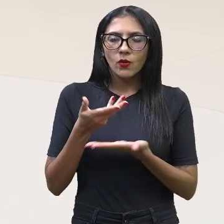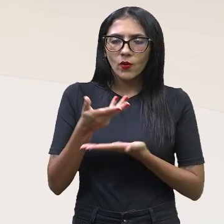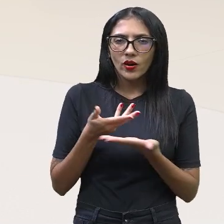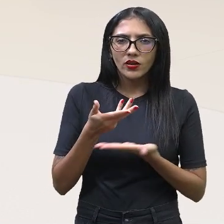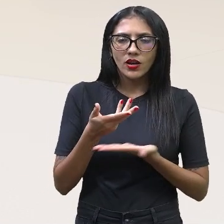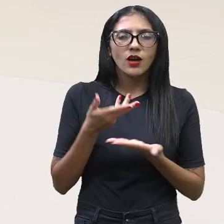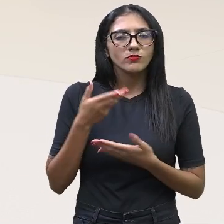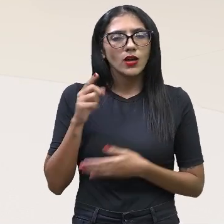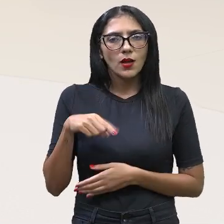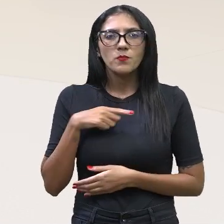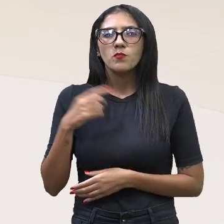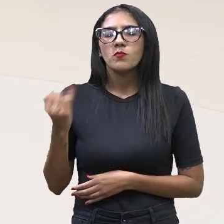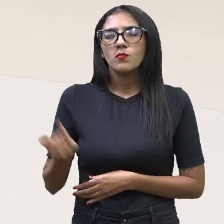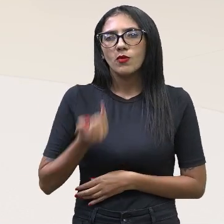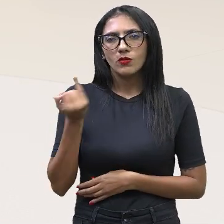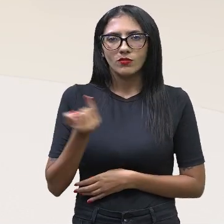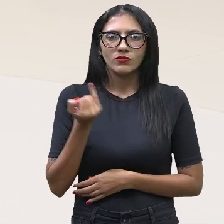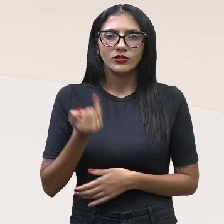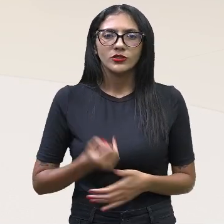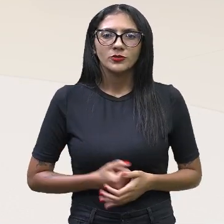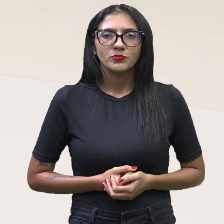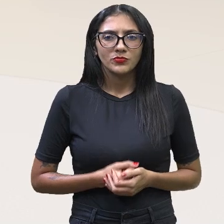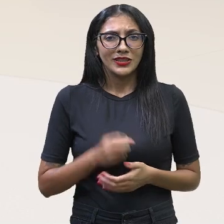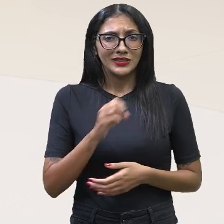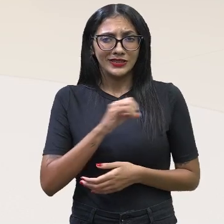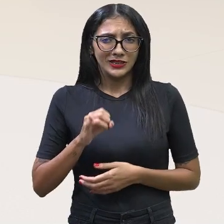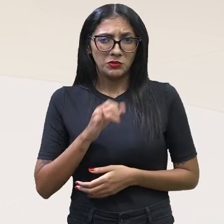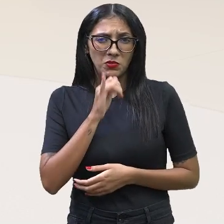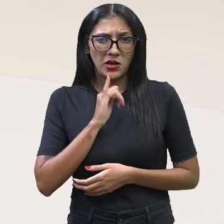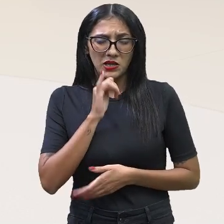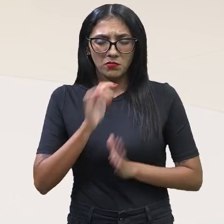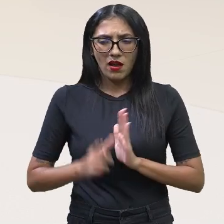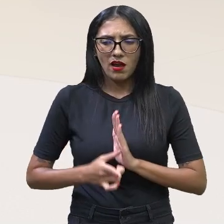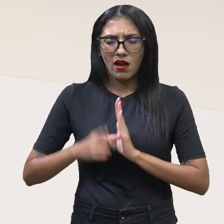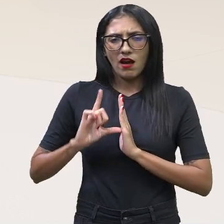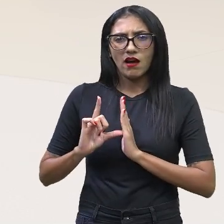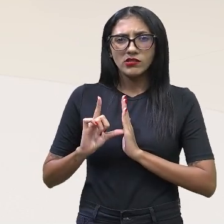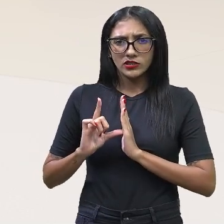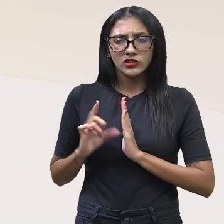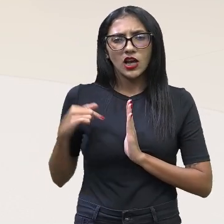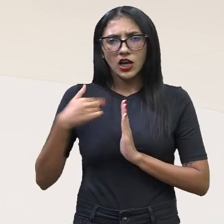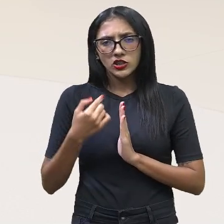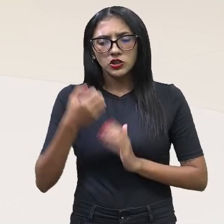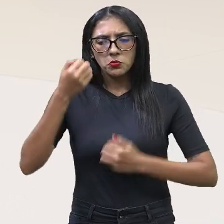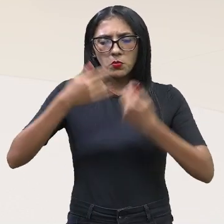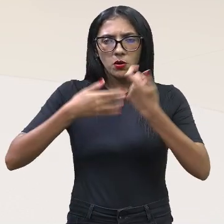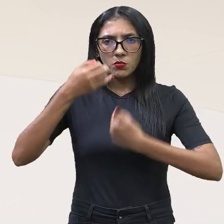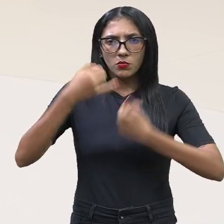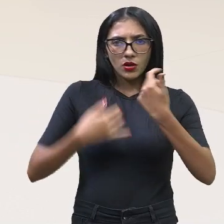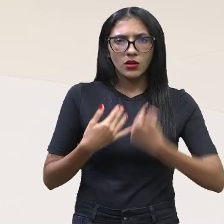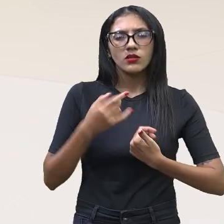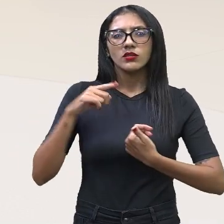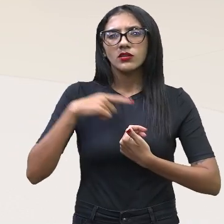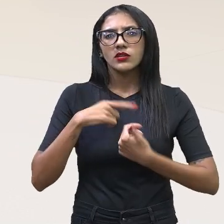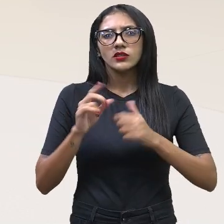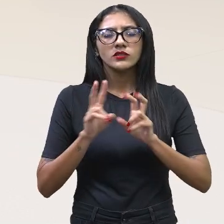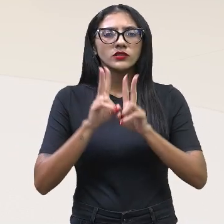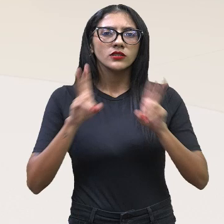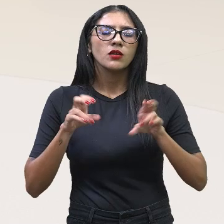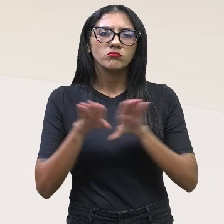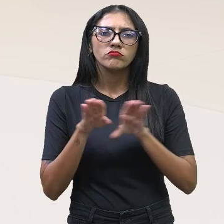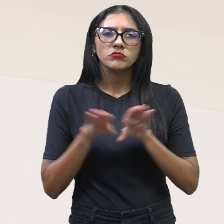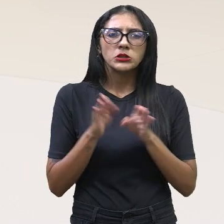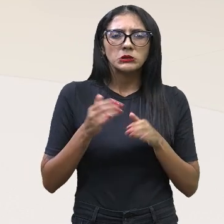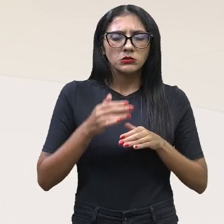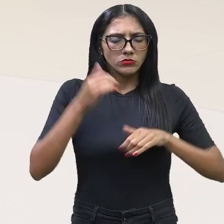dessas temáticas. Enquanto mais cedo nós tratamos essa temática, nós discutimos e nós avaliamos